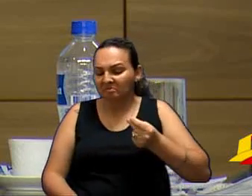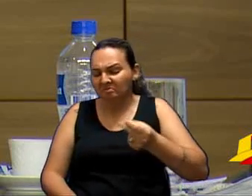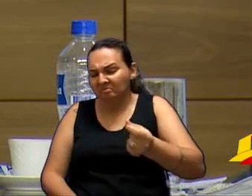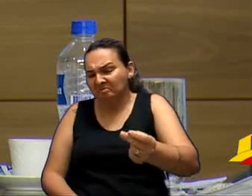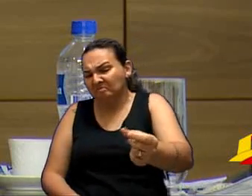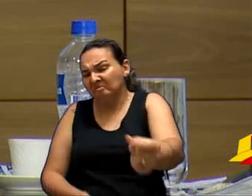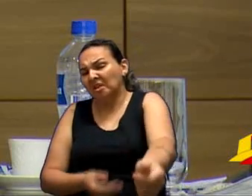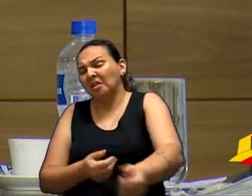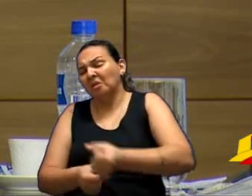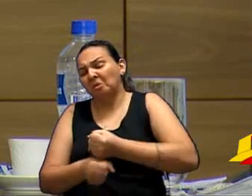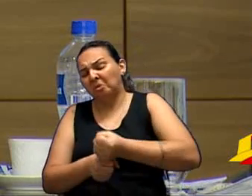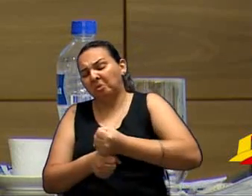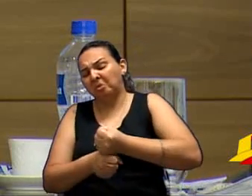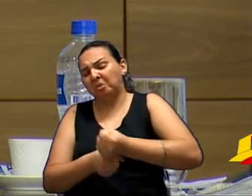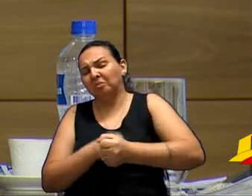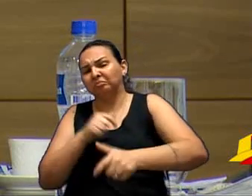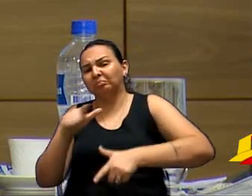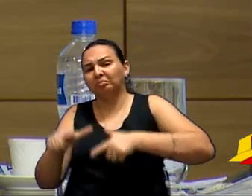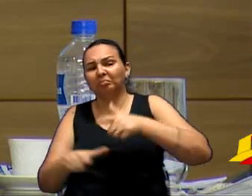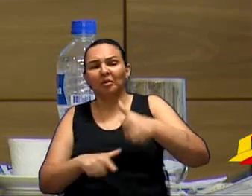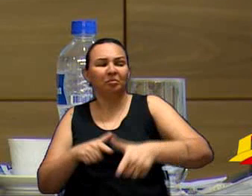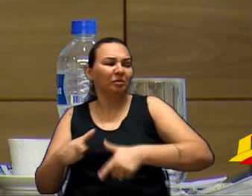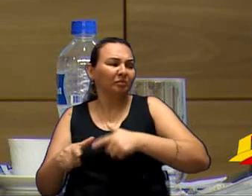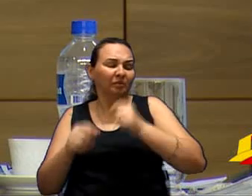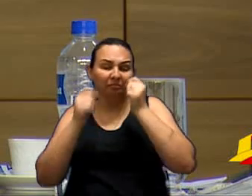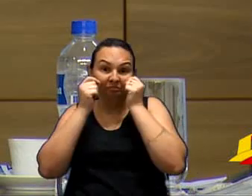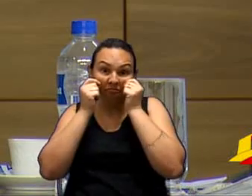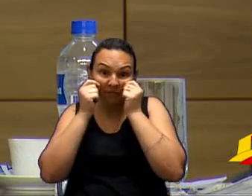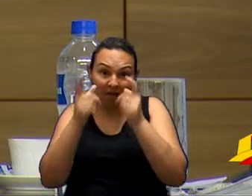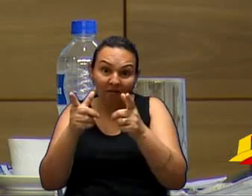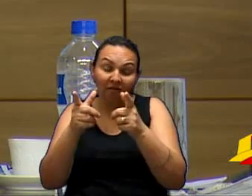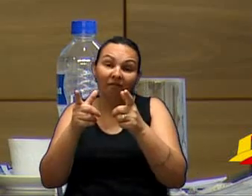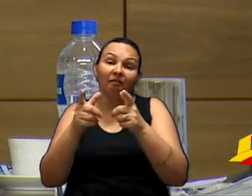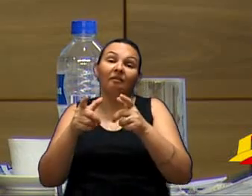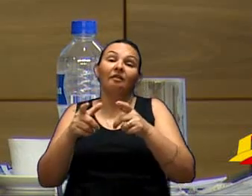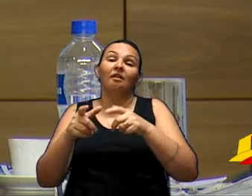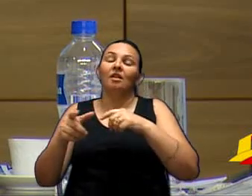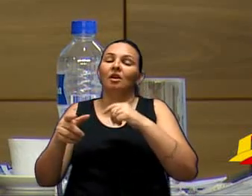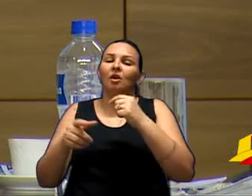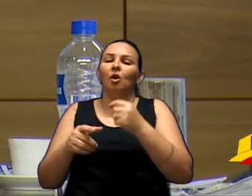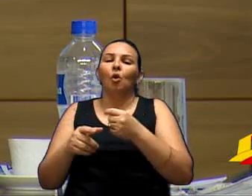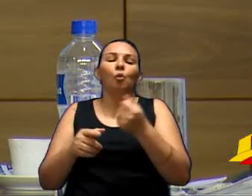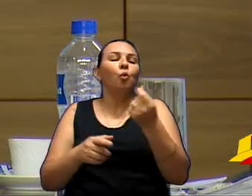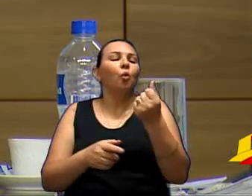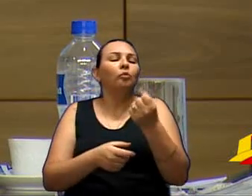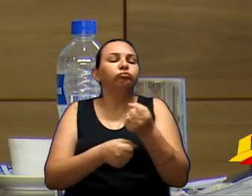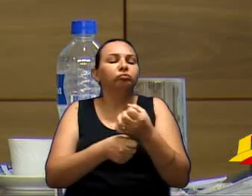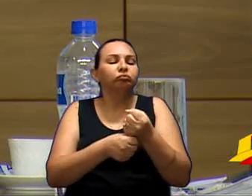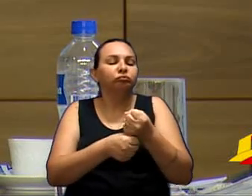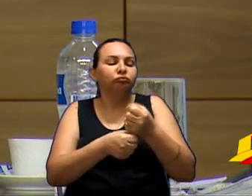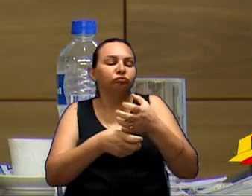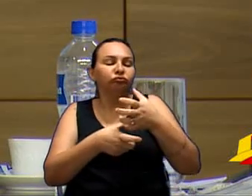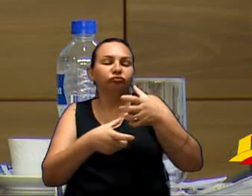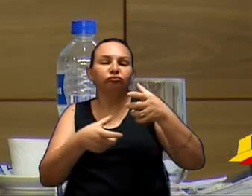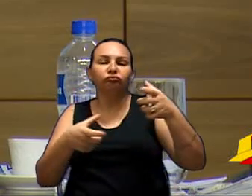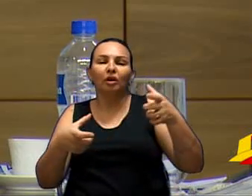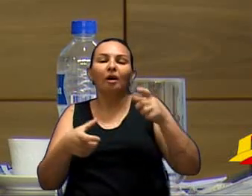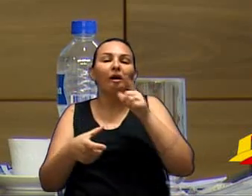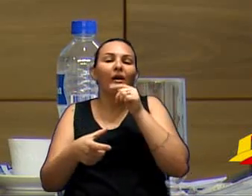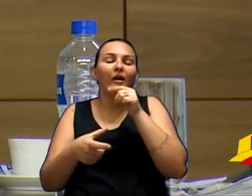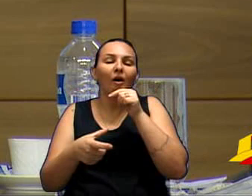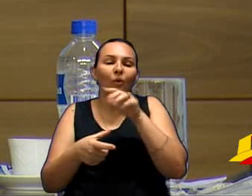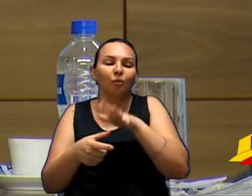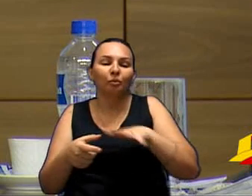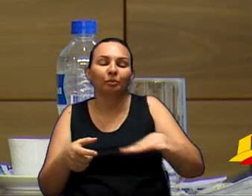de alerta de denúncia de levantamento de dados de documentação sobre a questão da água no município